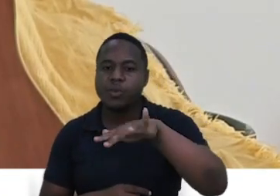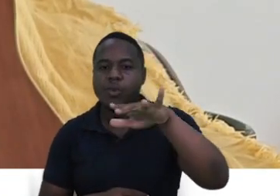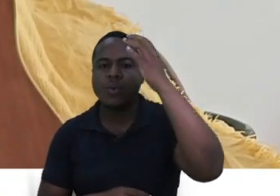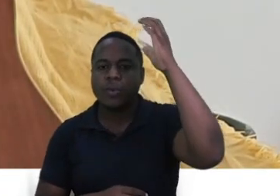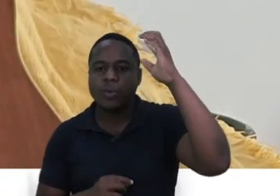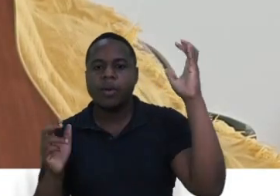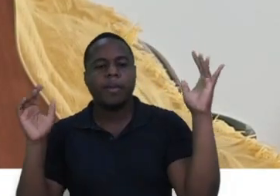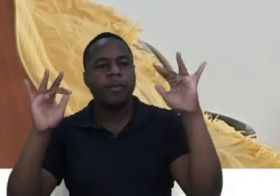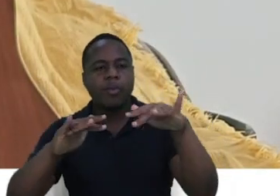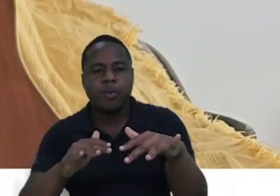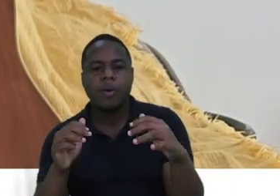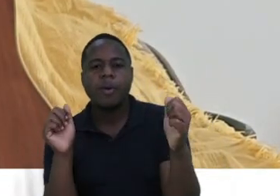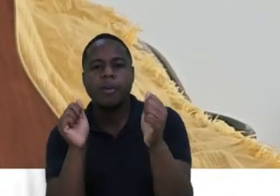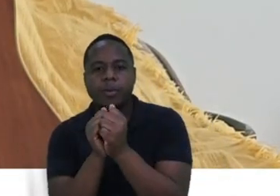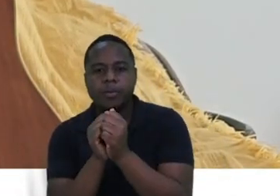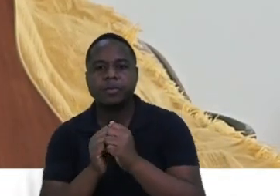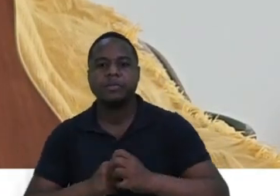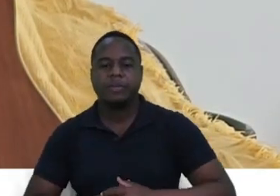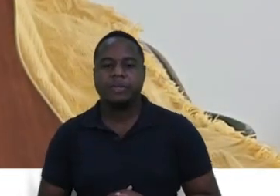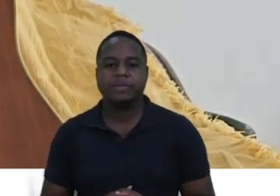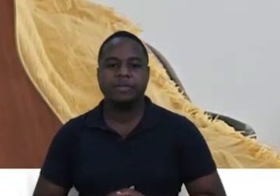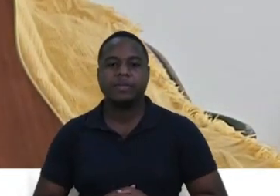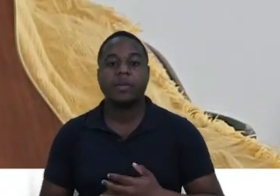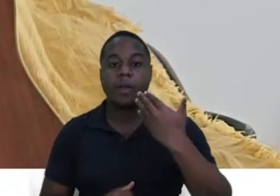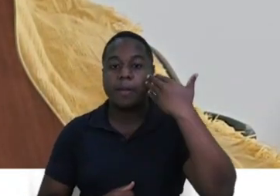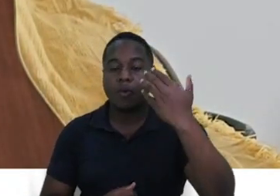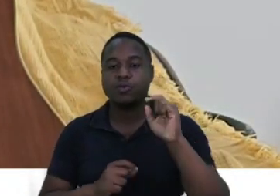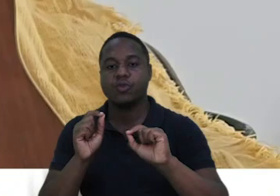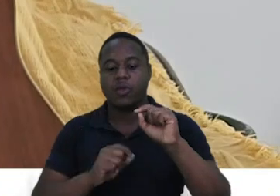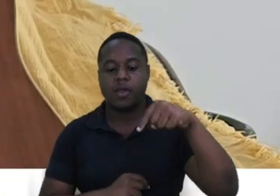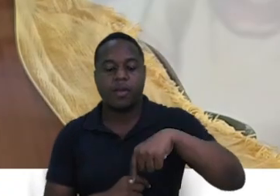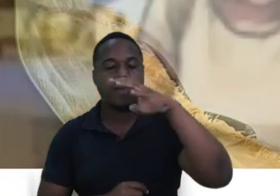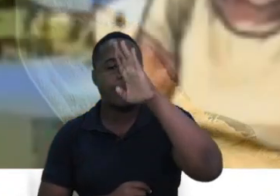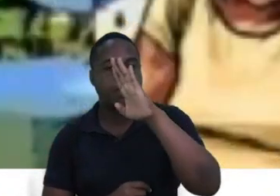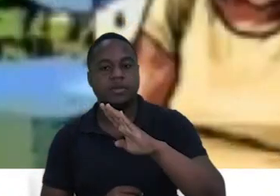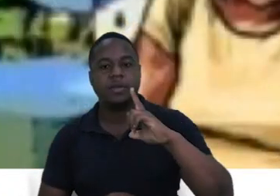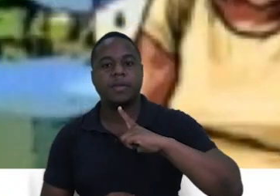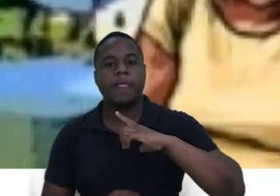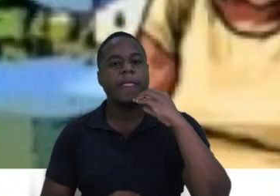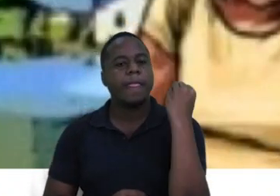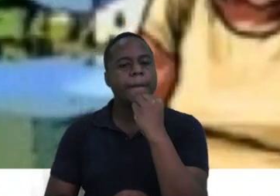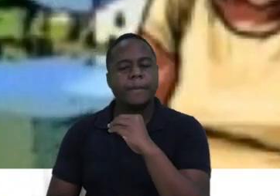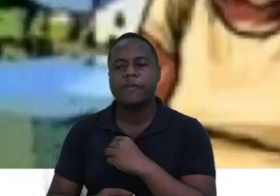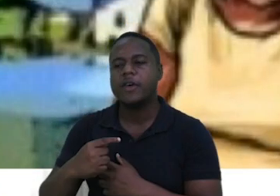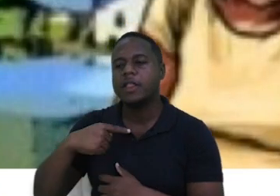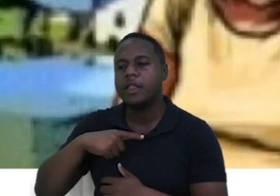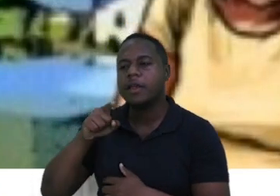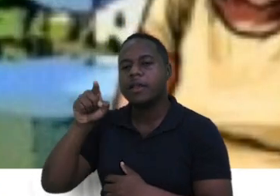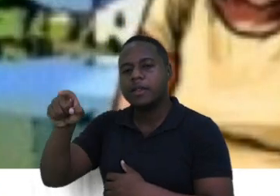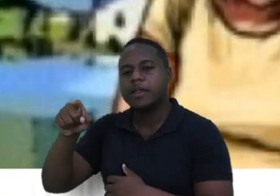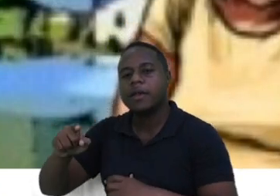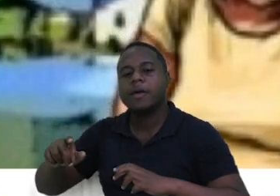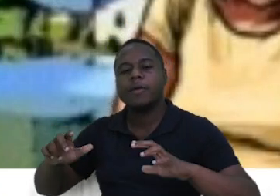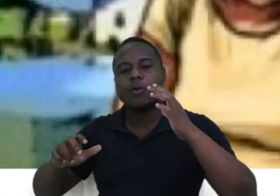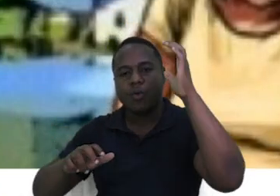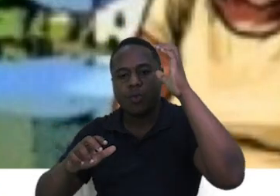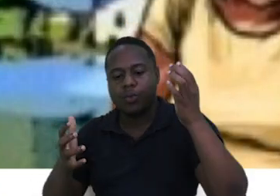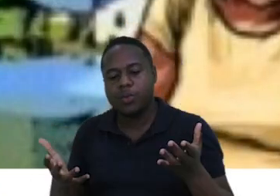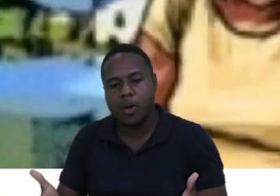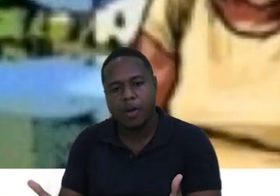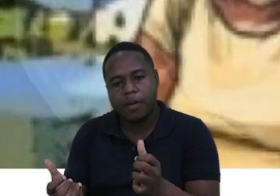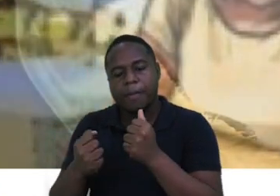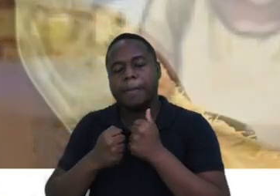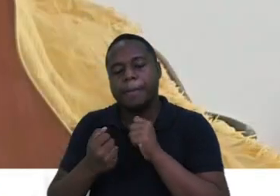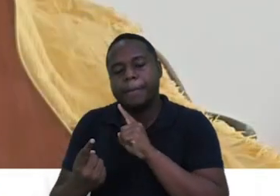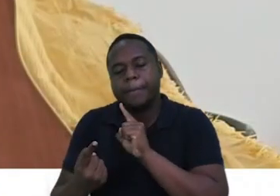culturas elas se aproximem cada vez mais umas das outras. E isso mostra que o nosso brasileiro ele se aproveita desse processo para trazer ainda mais a cultura para perto